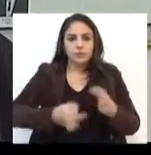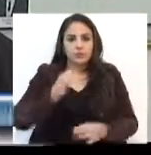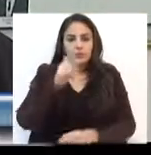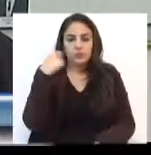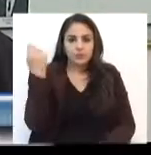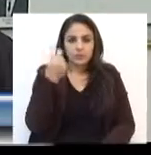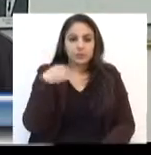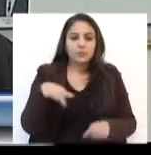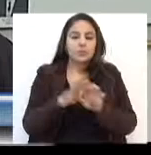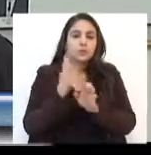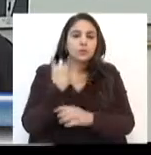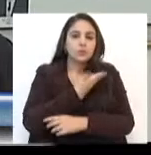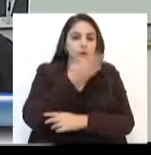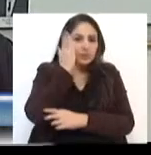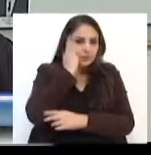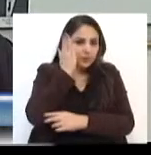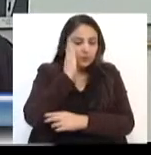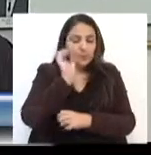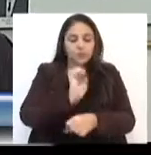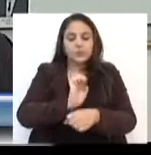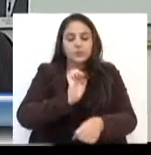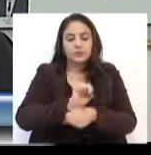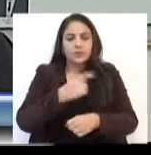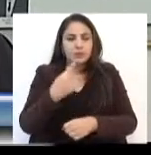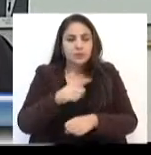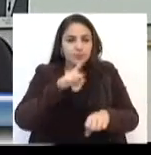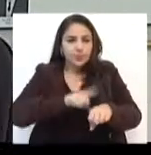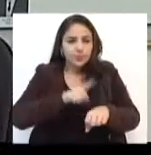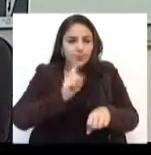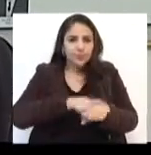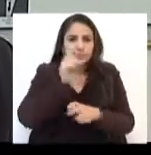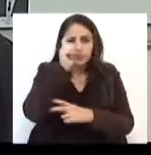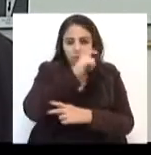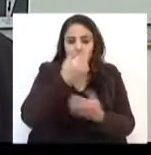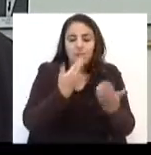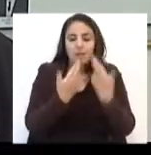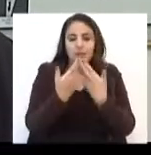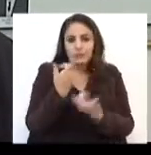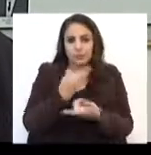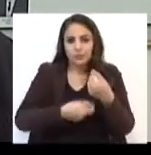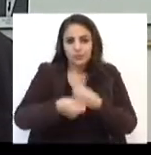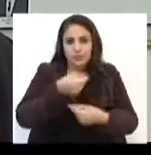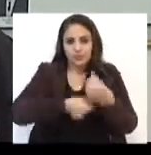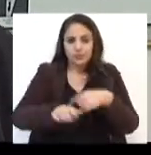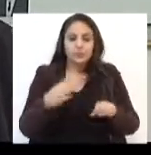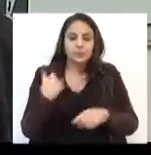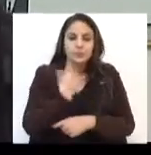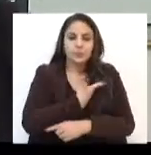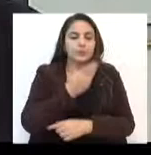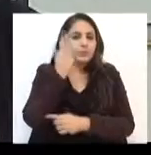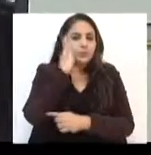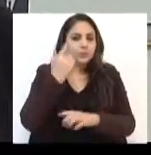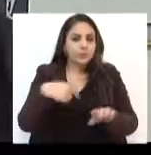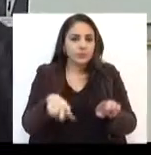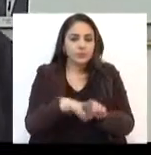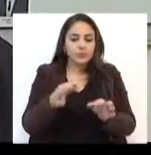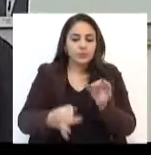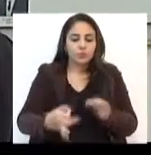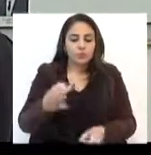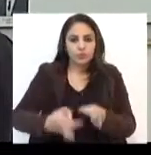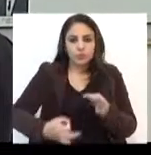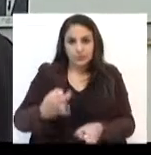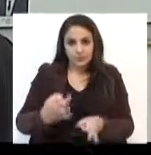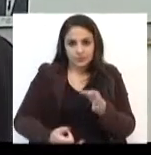passa o Estado hoje por um momento delicado em termos financeiros, mas sabemos também que, por outro lado, a